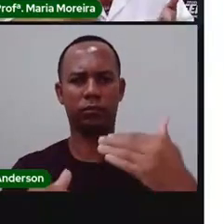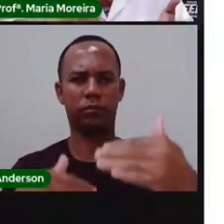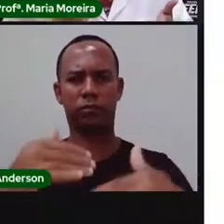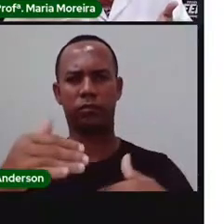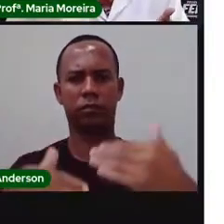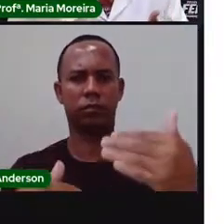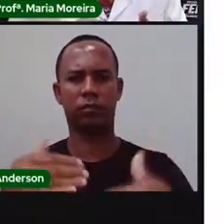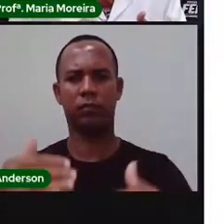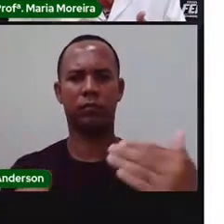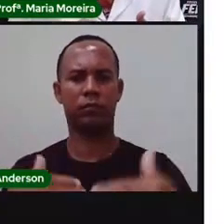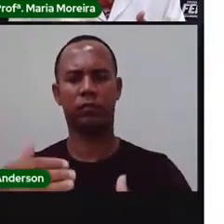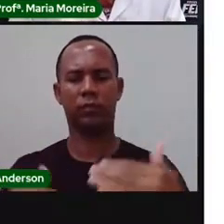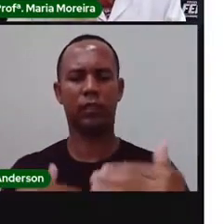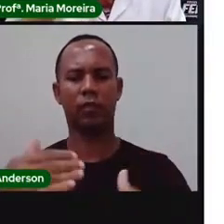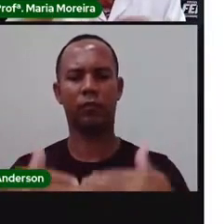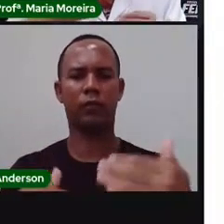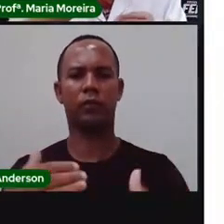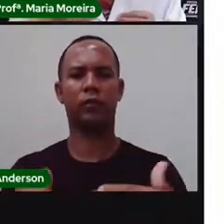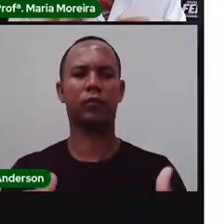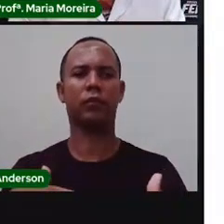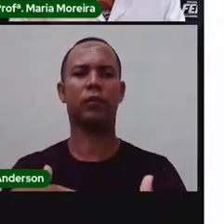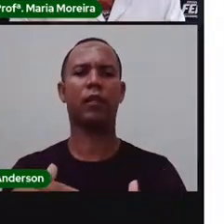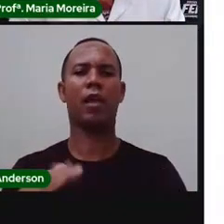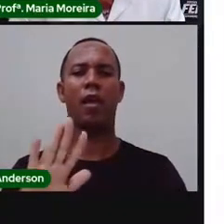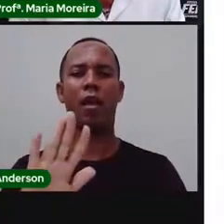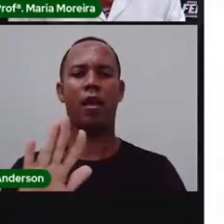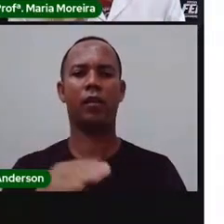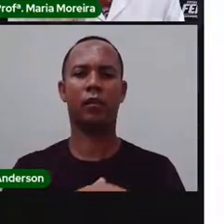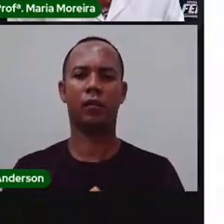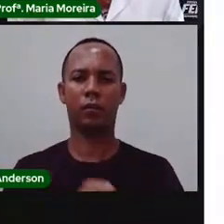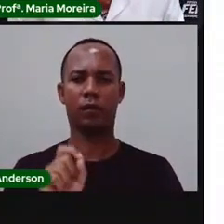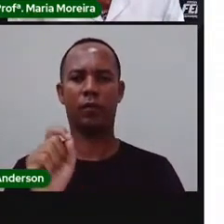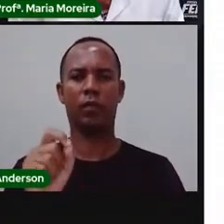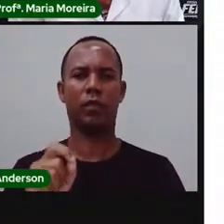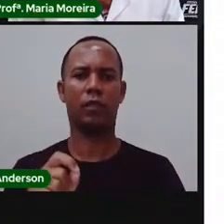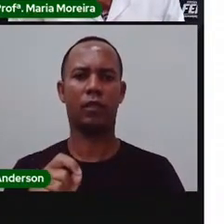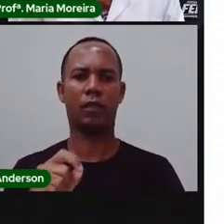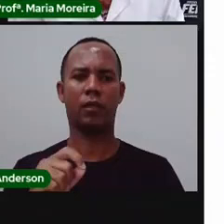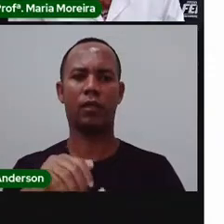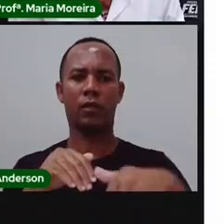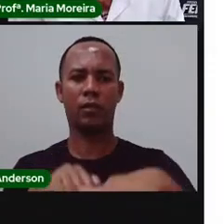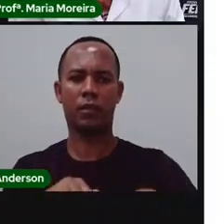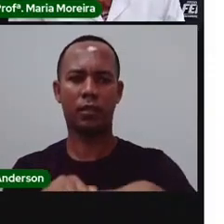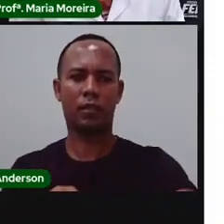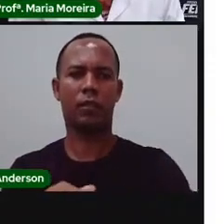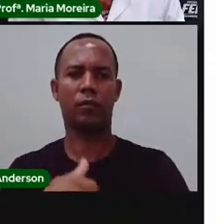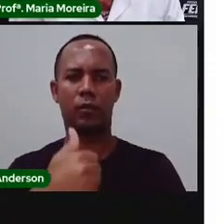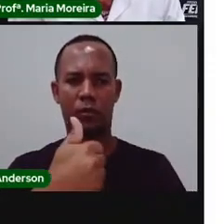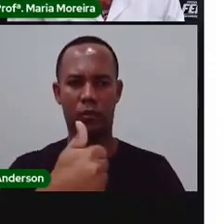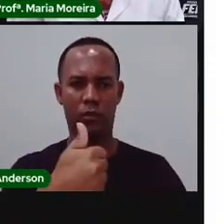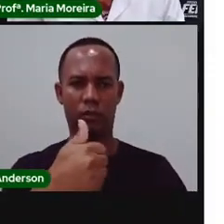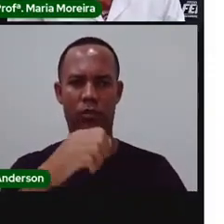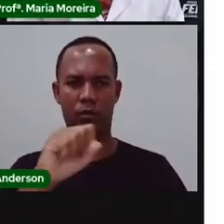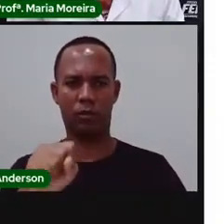acontecer uma em seguida da outra. Passa um pouquinho de tempo e em setembro, né,